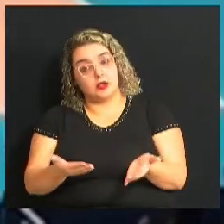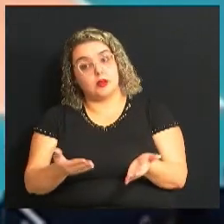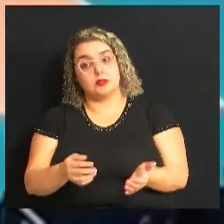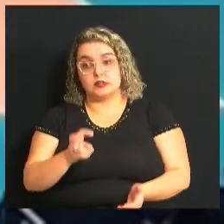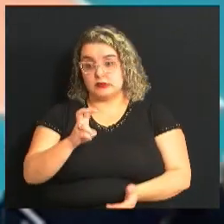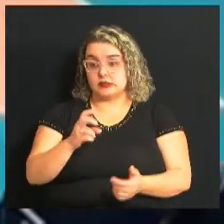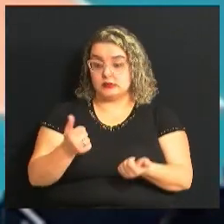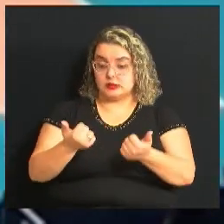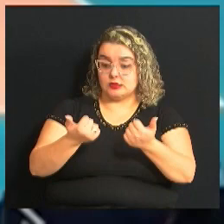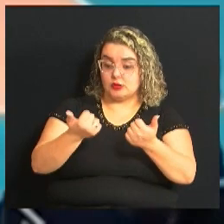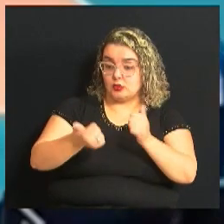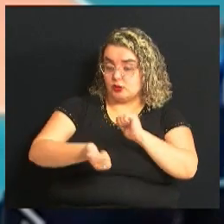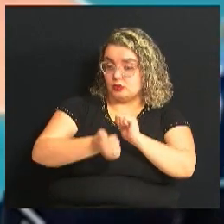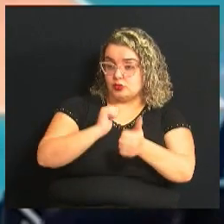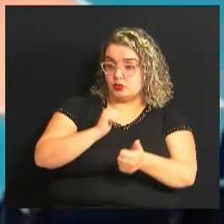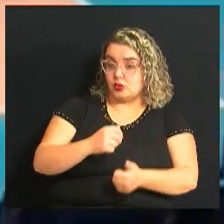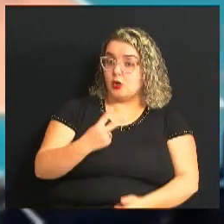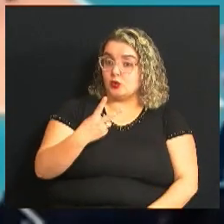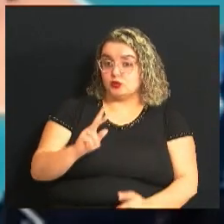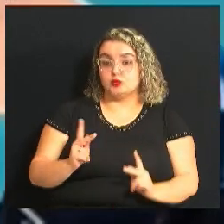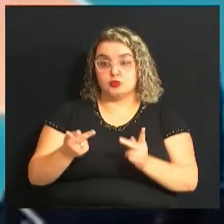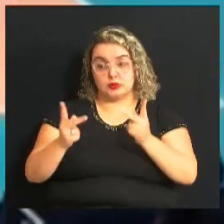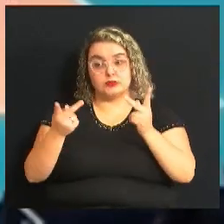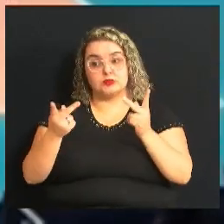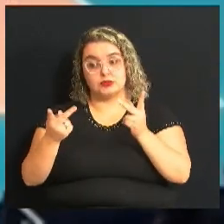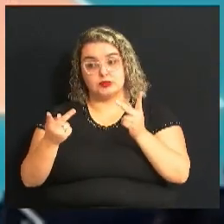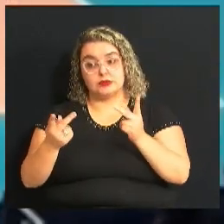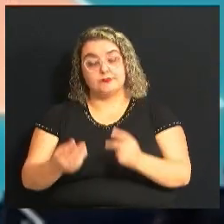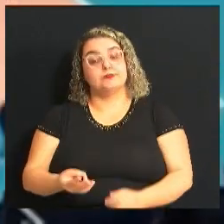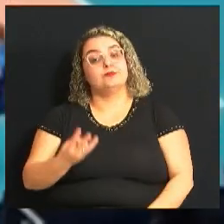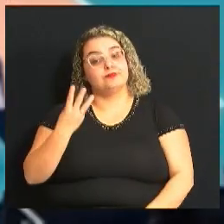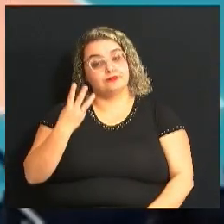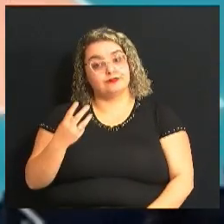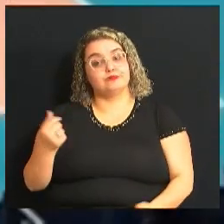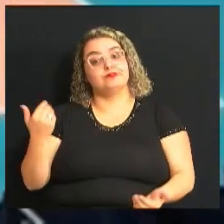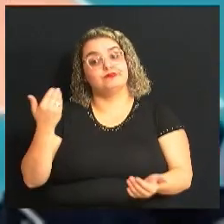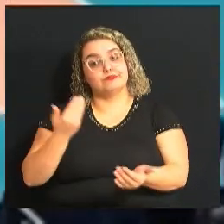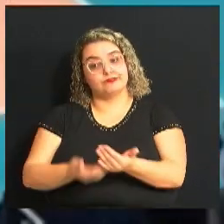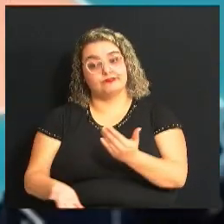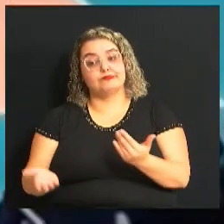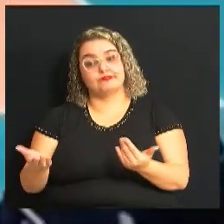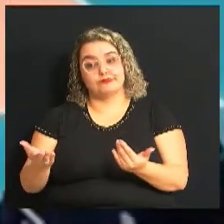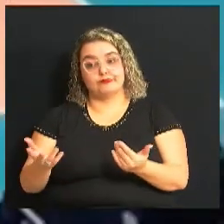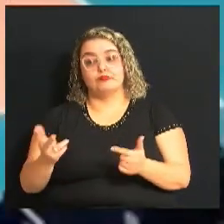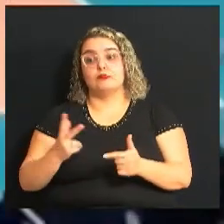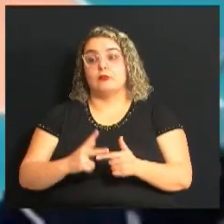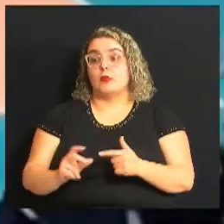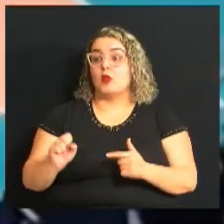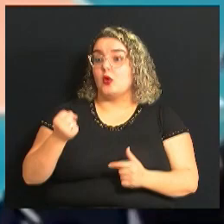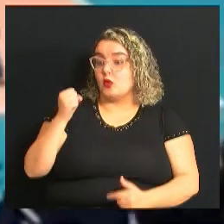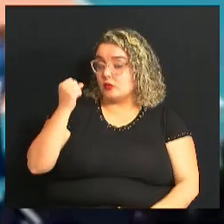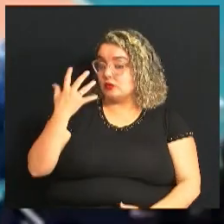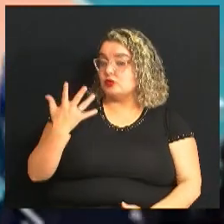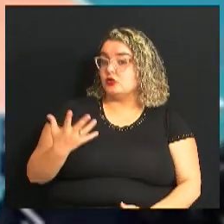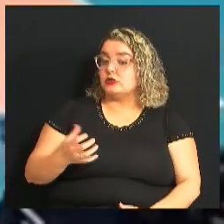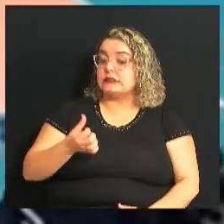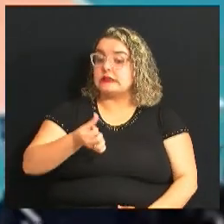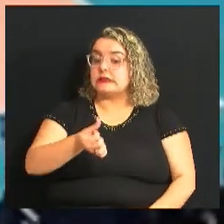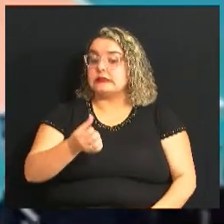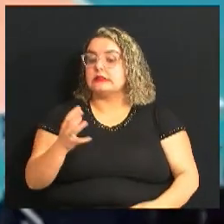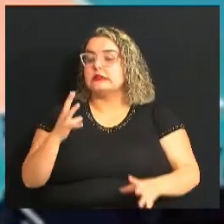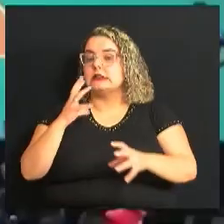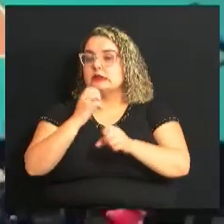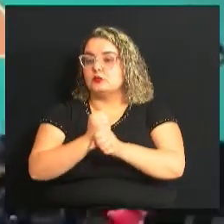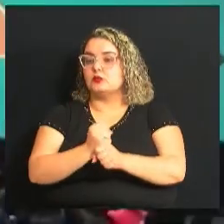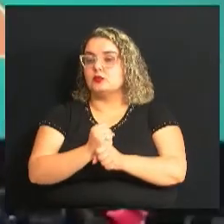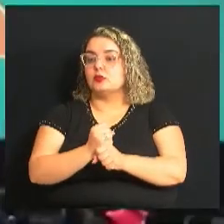partidas, foram apenas 2 vitórias e 3 derrotas. Conquistou 6 pontos, o que deixa a